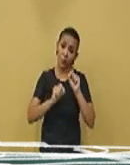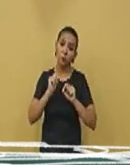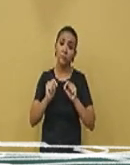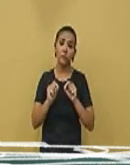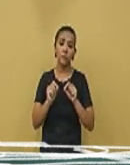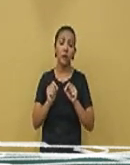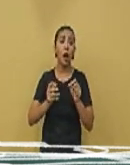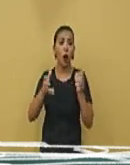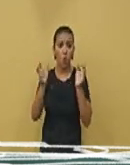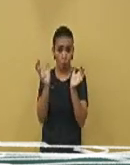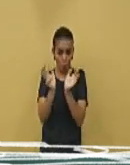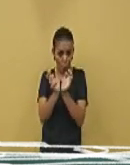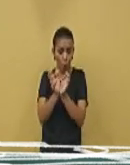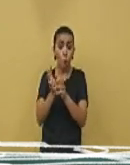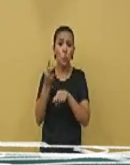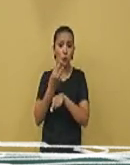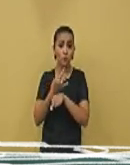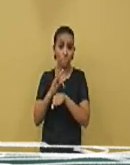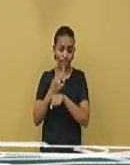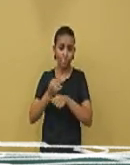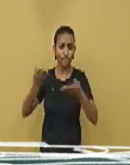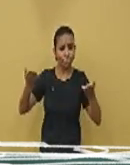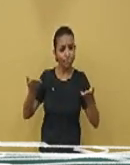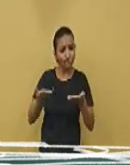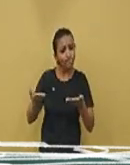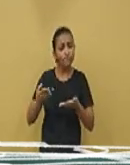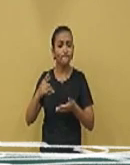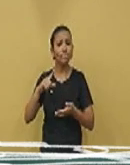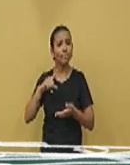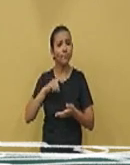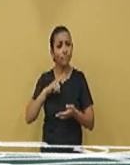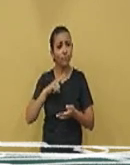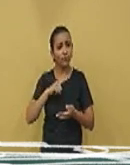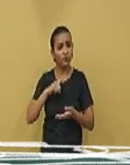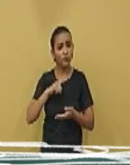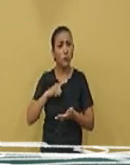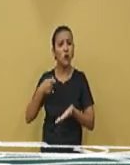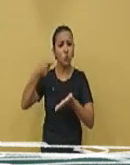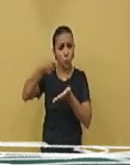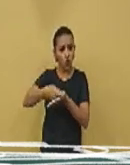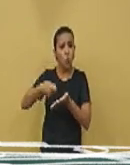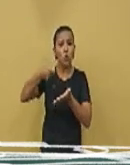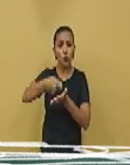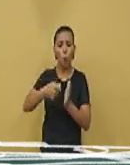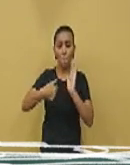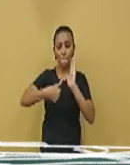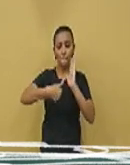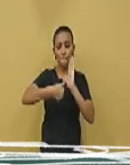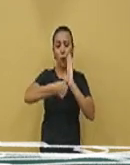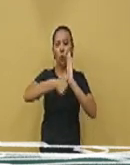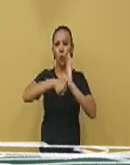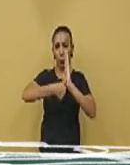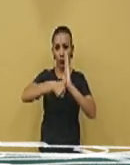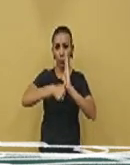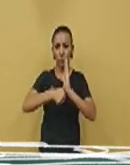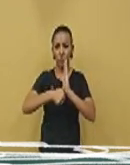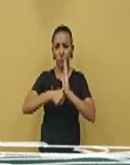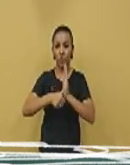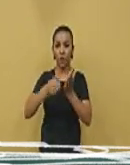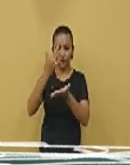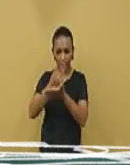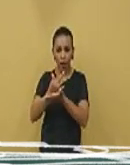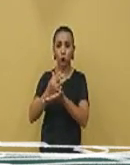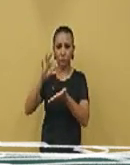a equipe técnica administrativa hoje, ela tem a cobrança do ponto eletrônico. Né? Eu falo assim, não é que o técnico